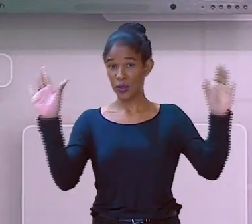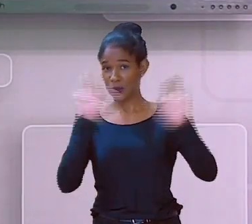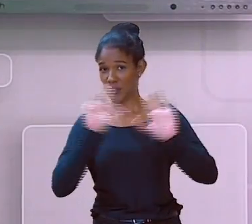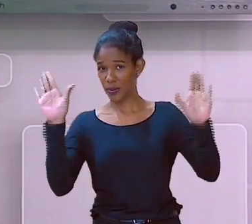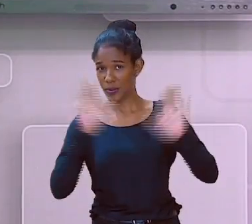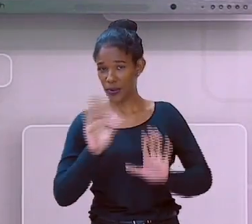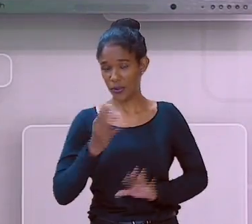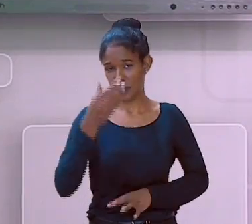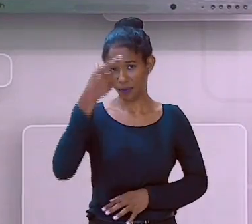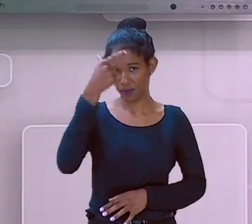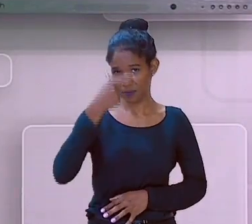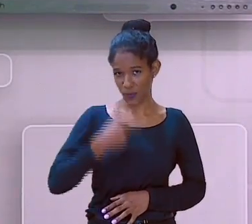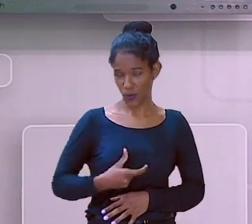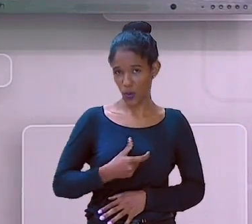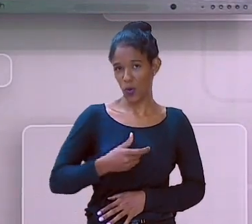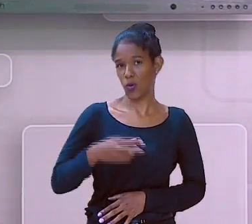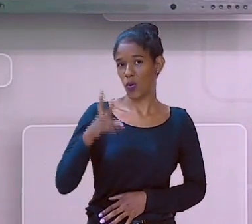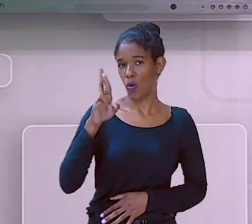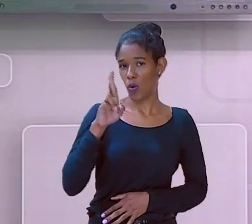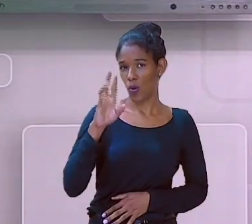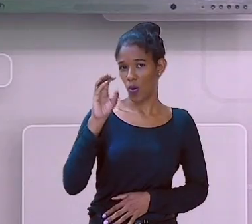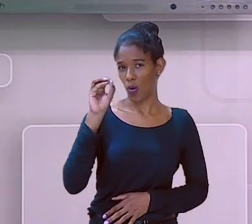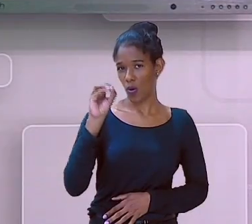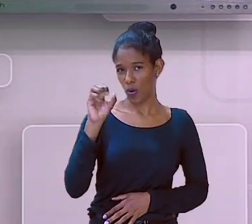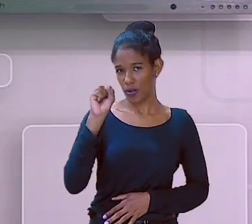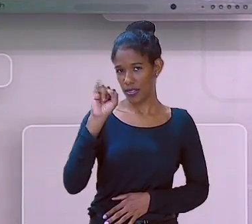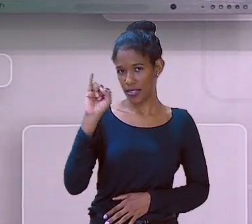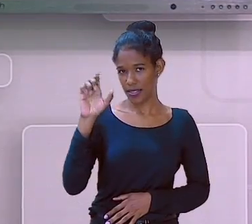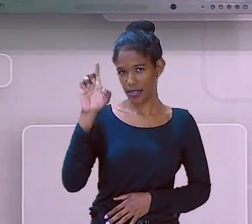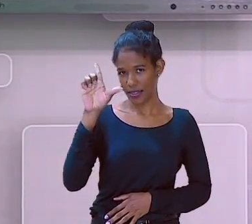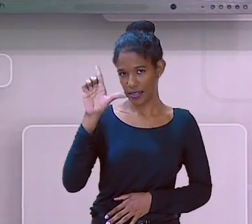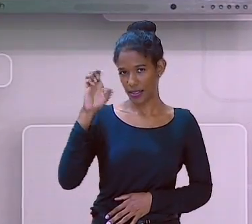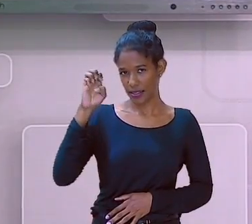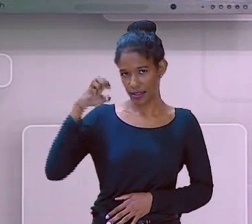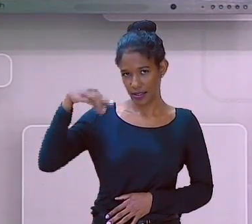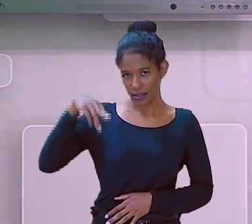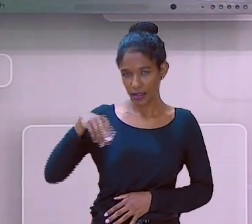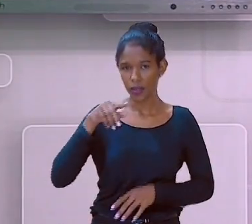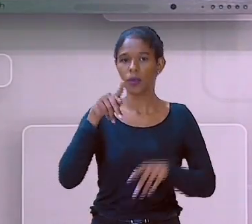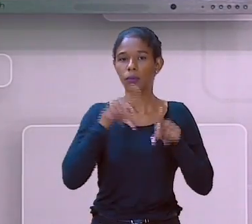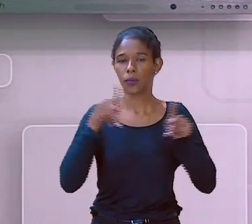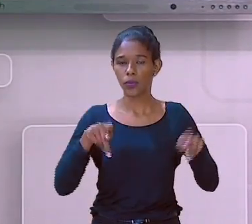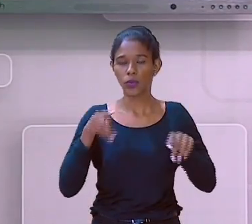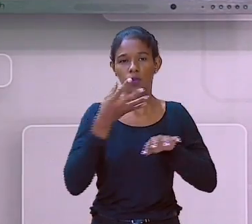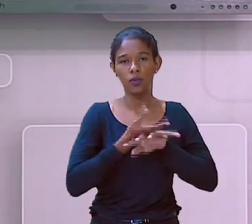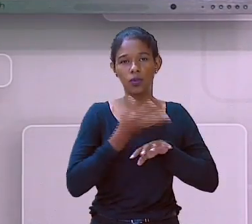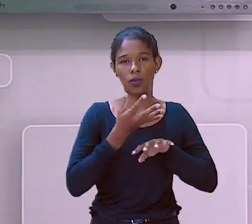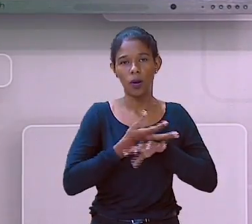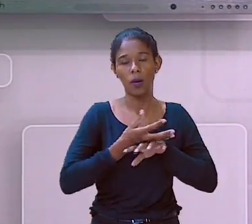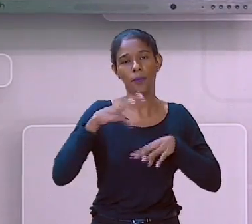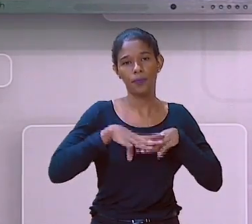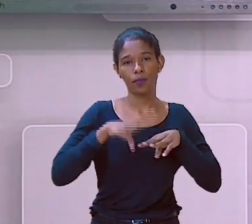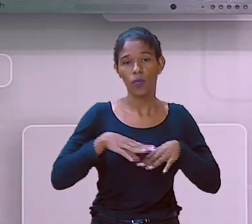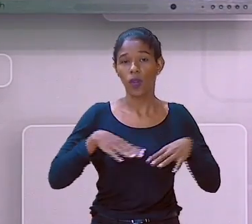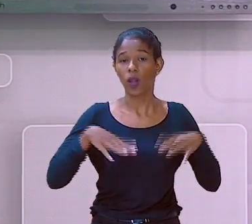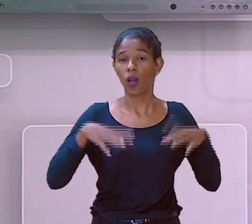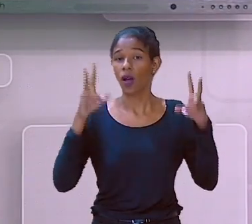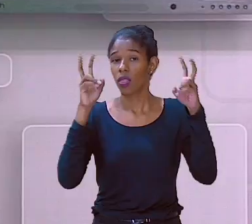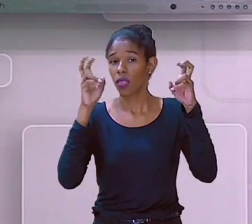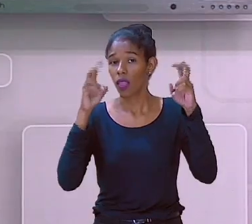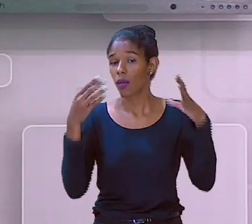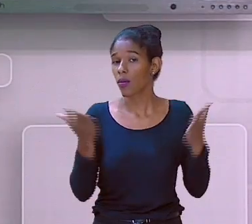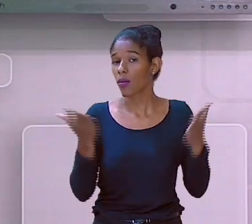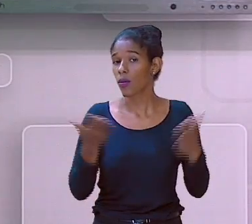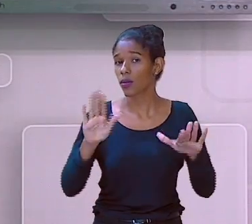Olá, meu nome é Rosilene Tomás, sou professora de matemática e o nosso assunto de hoje é semelhança de